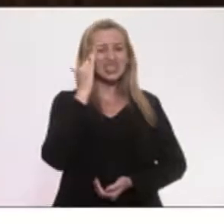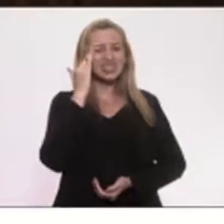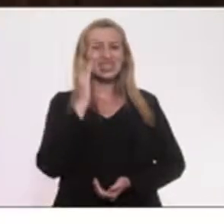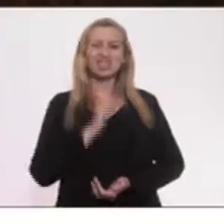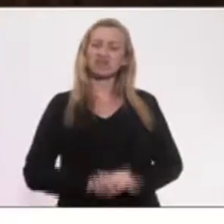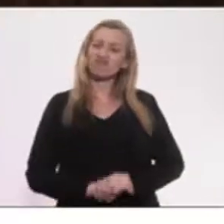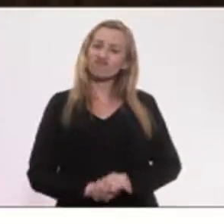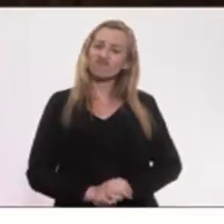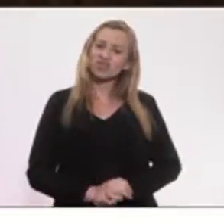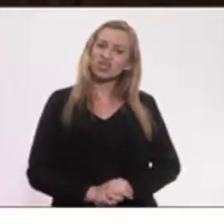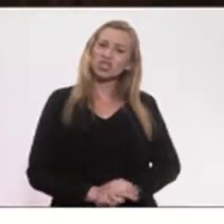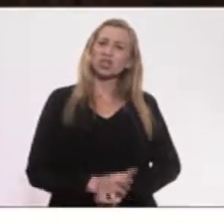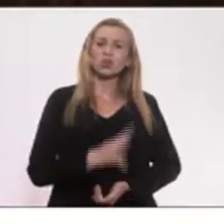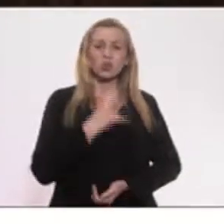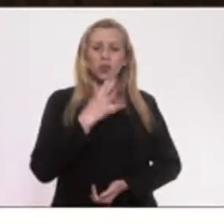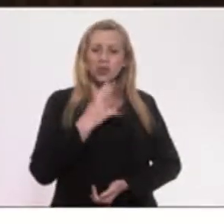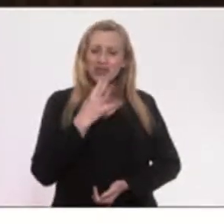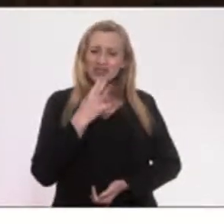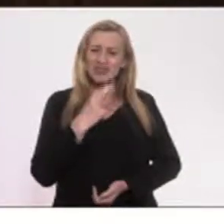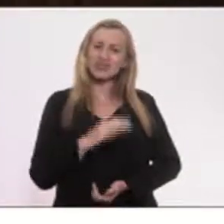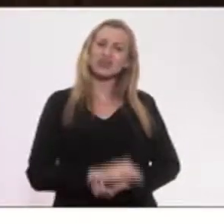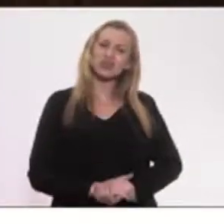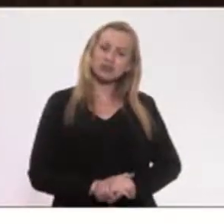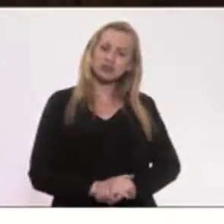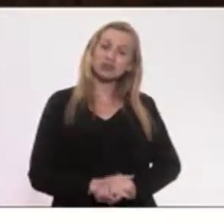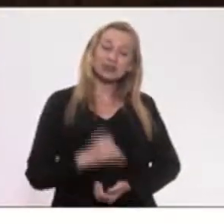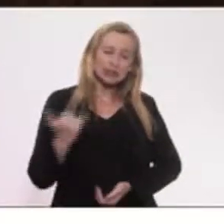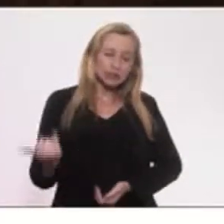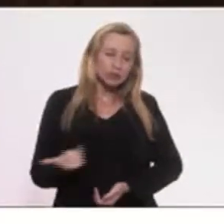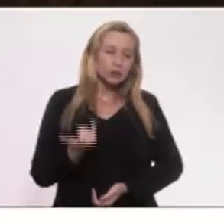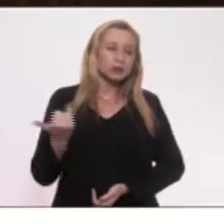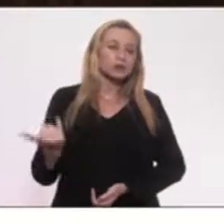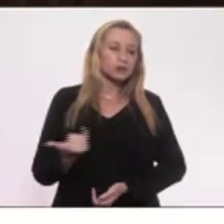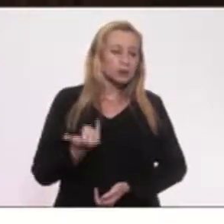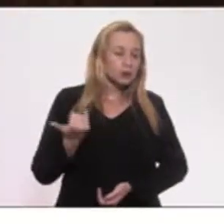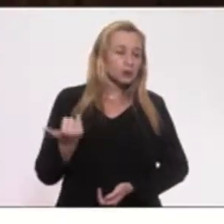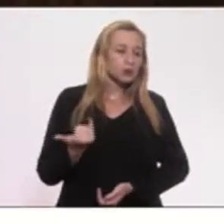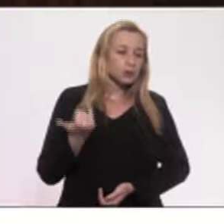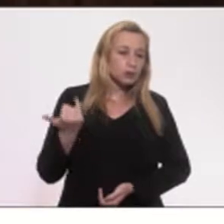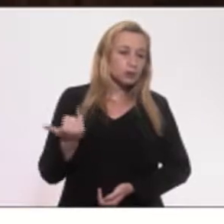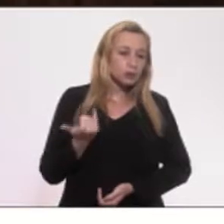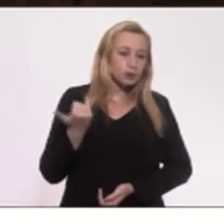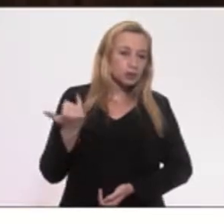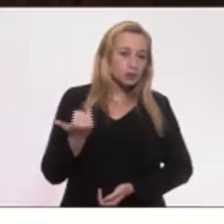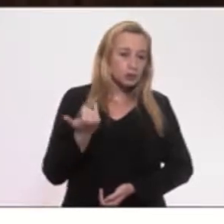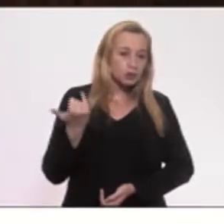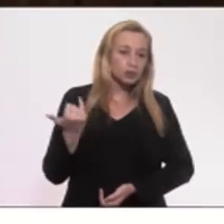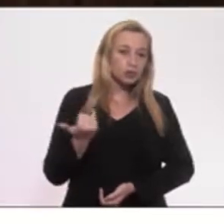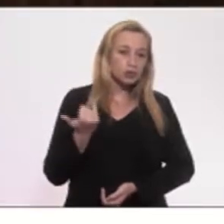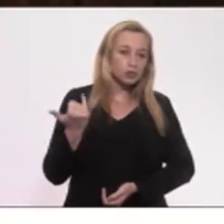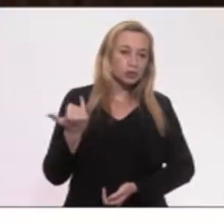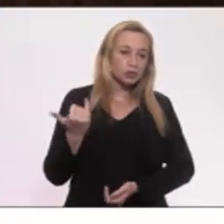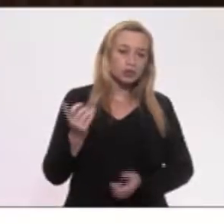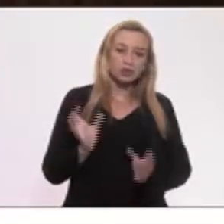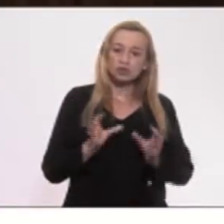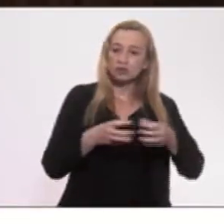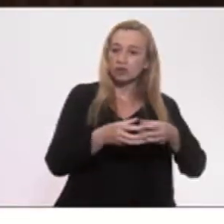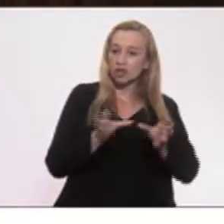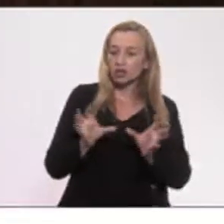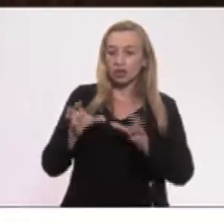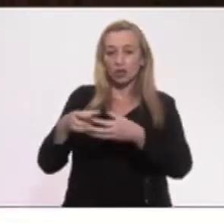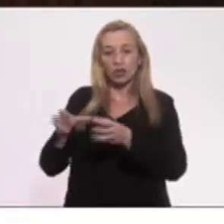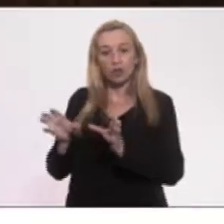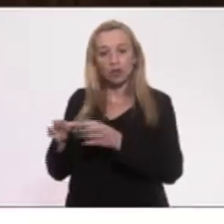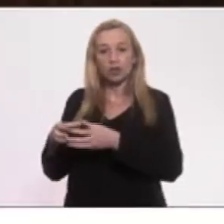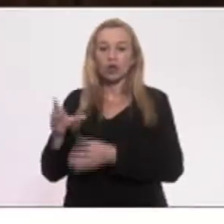reconhecer a importância dos órgãos colegiados nas mais diferentes áreas e que